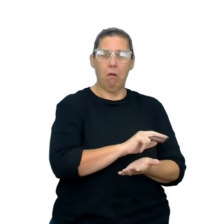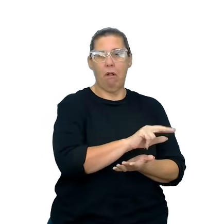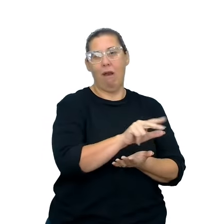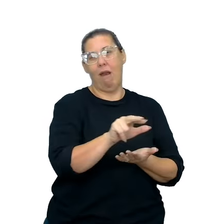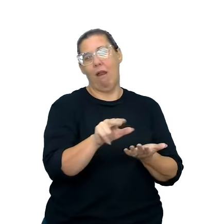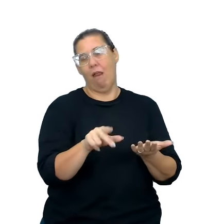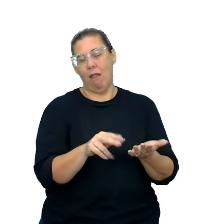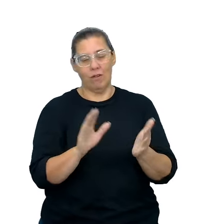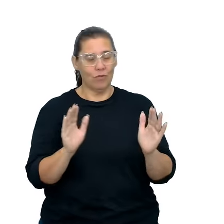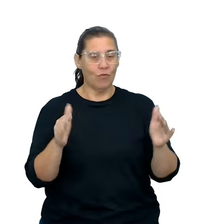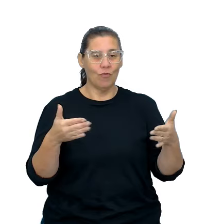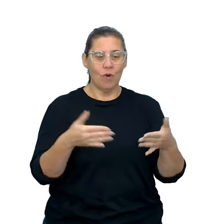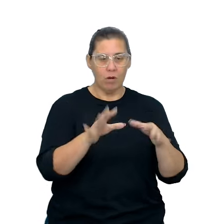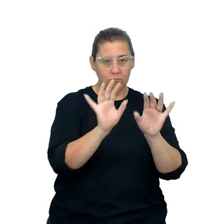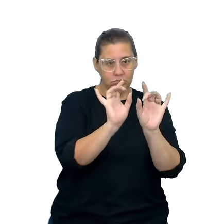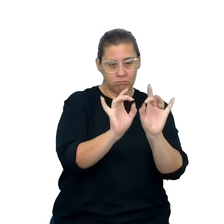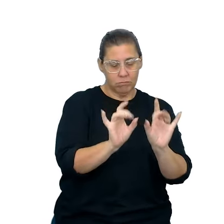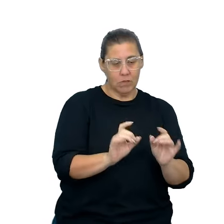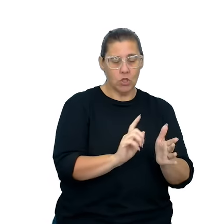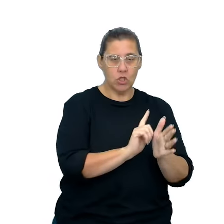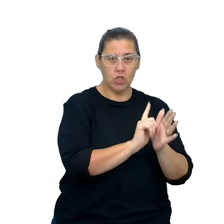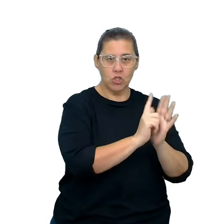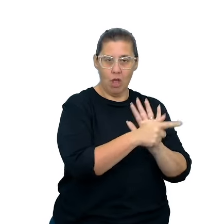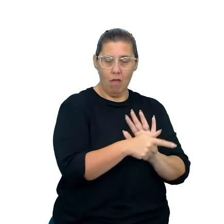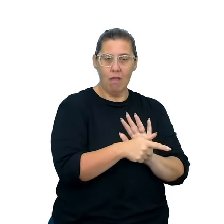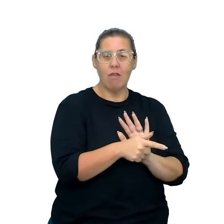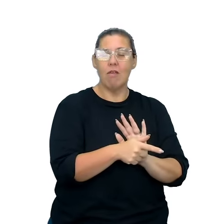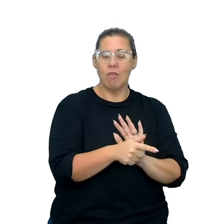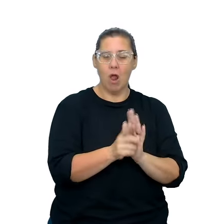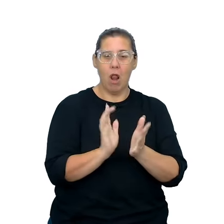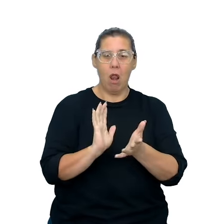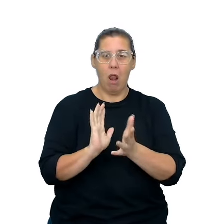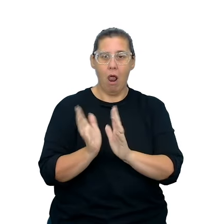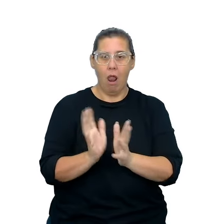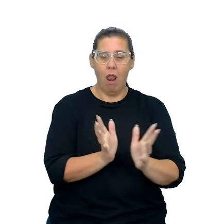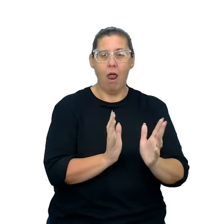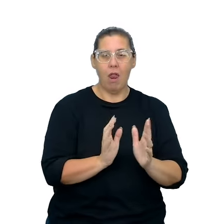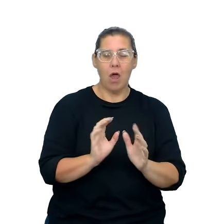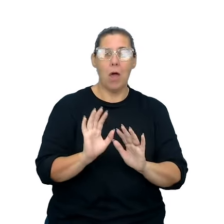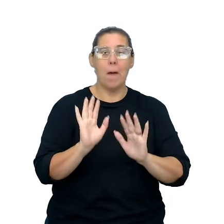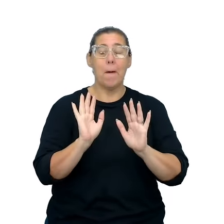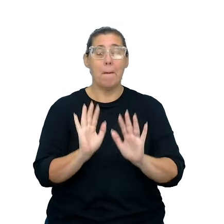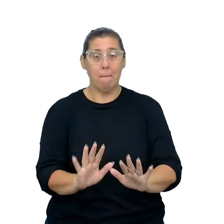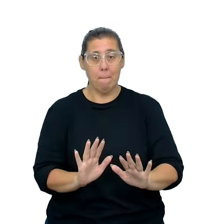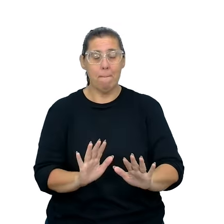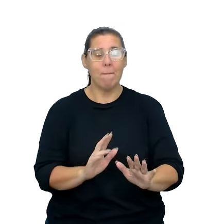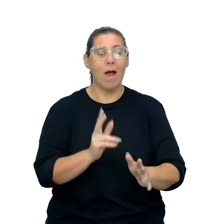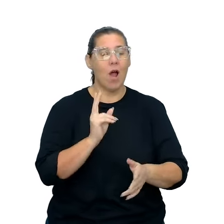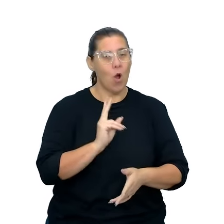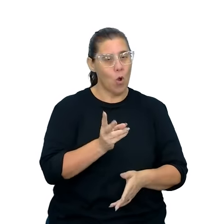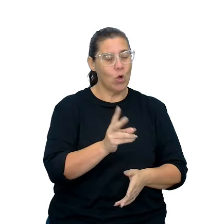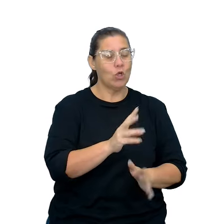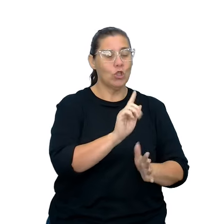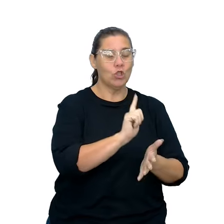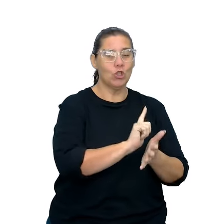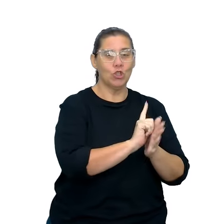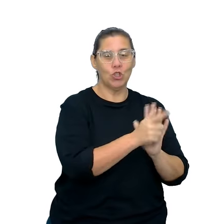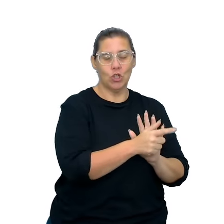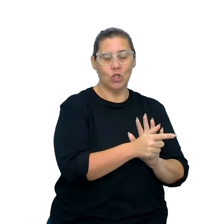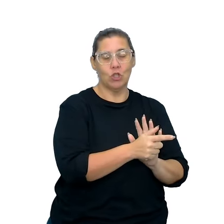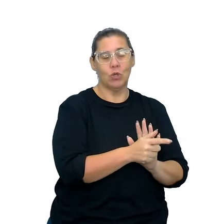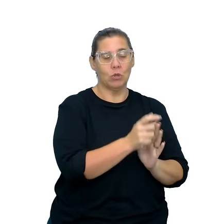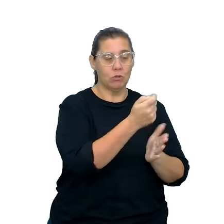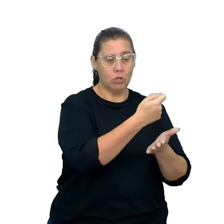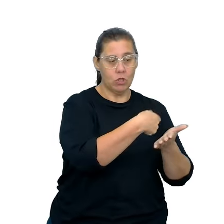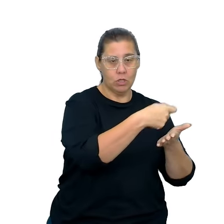a especificidade dos gêneros orais, mas sem negar a transposição de gêneros textuais, por exemplo, do